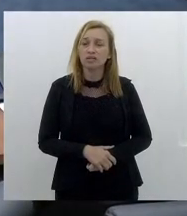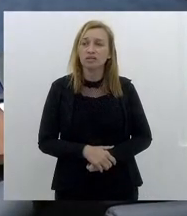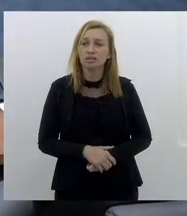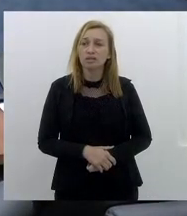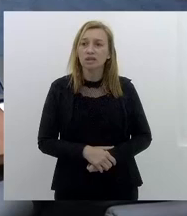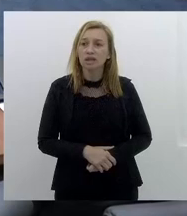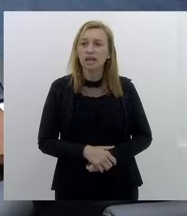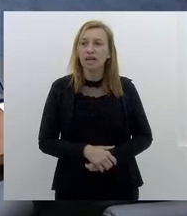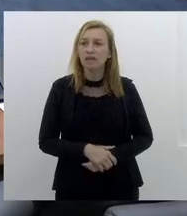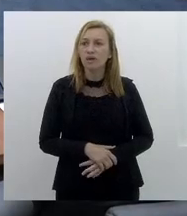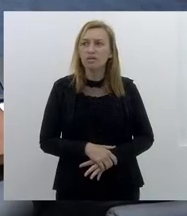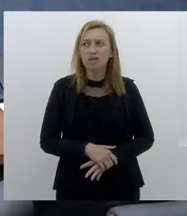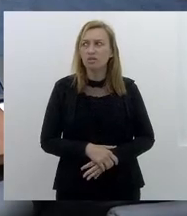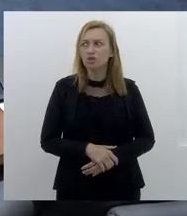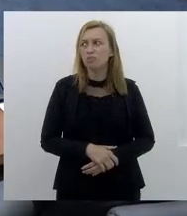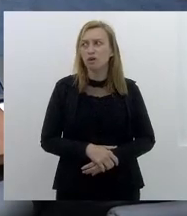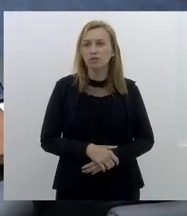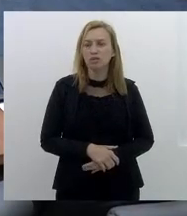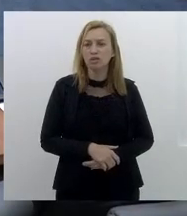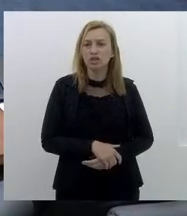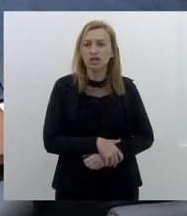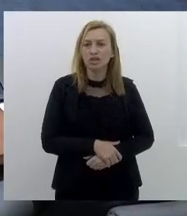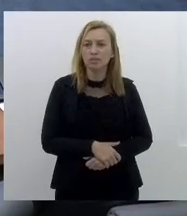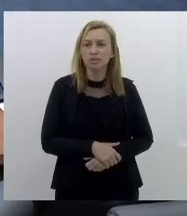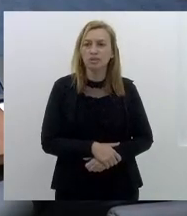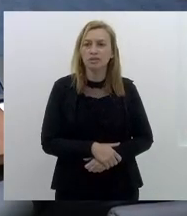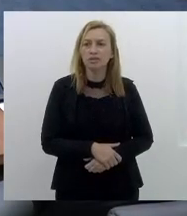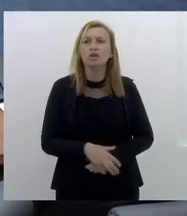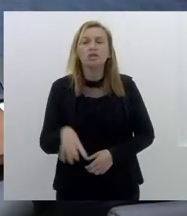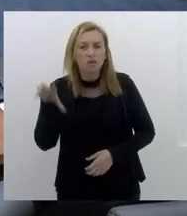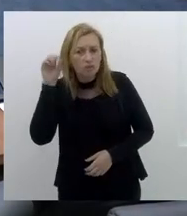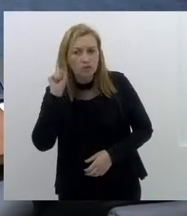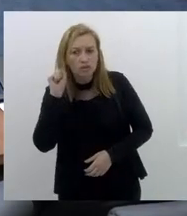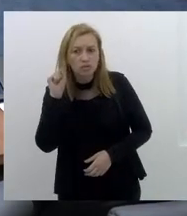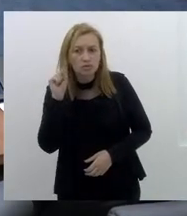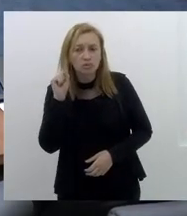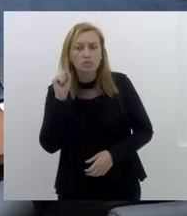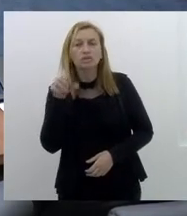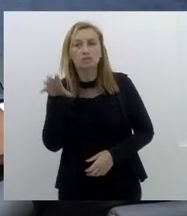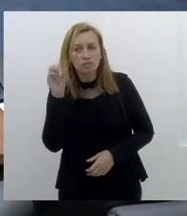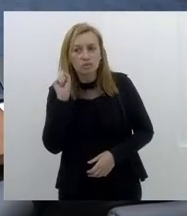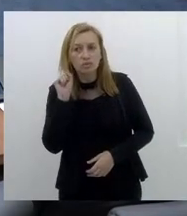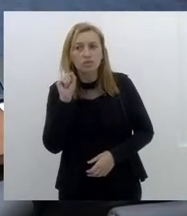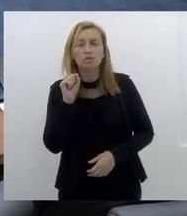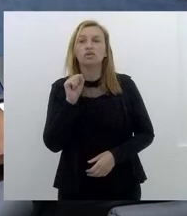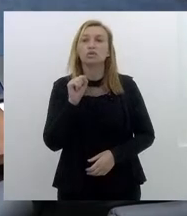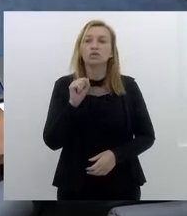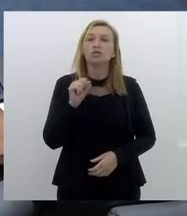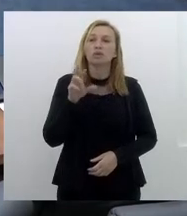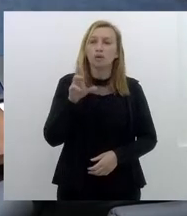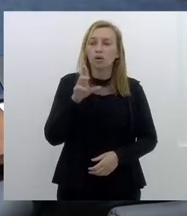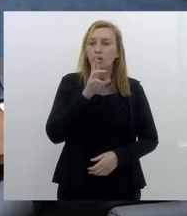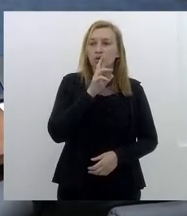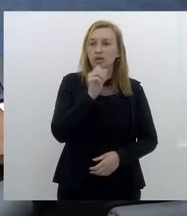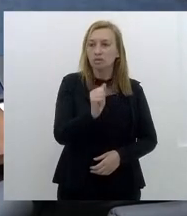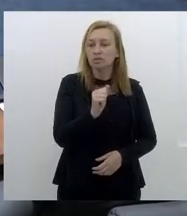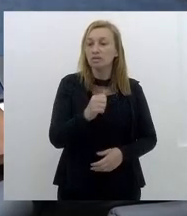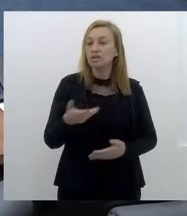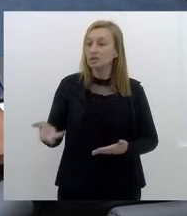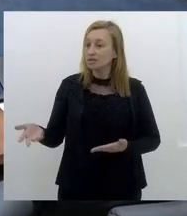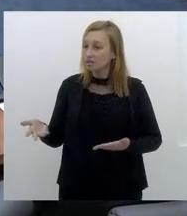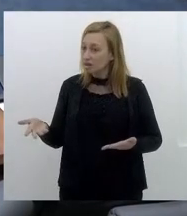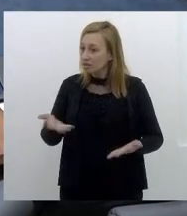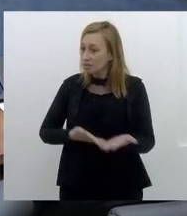o Deputado Paulo Ramos nos ouve a rodovia do Rodrigo Marcelo ouvido pode perseguir umidade essa